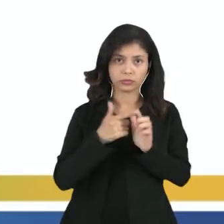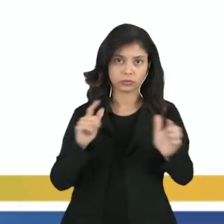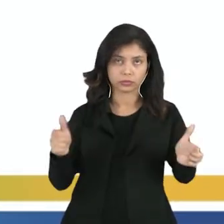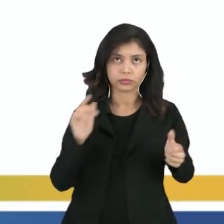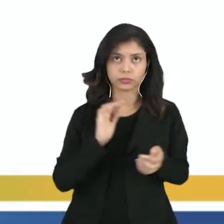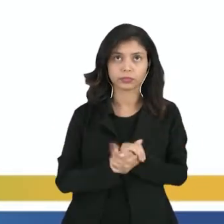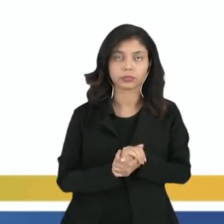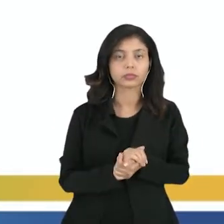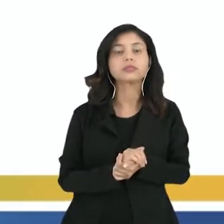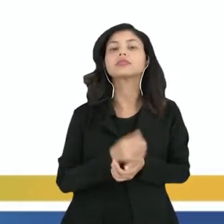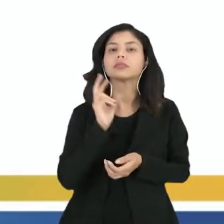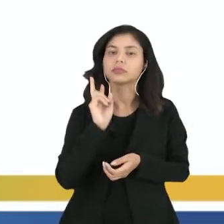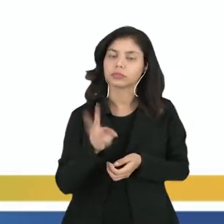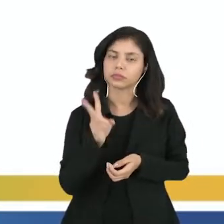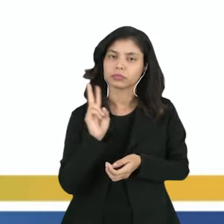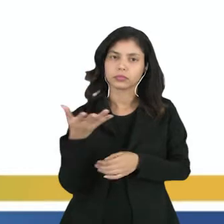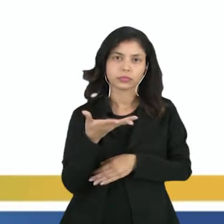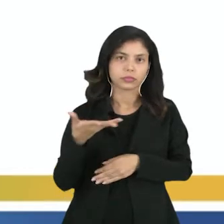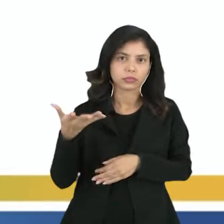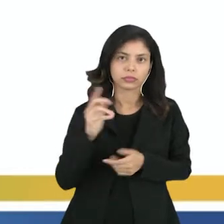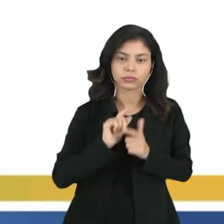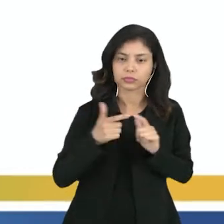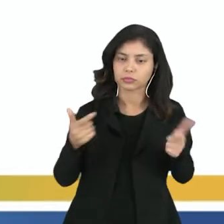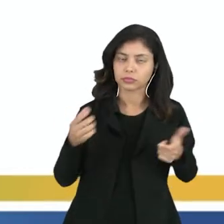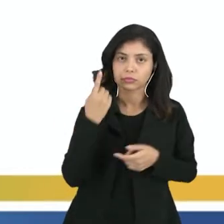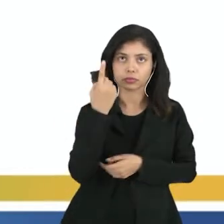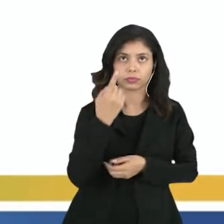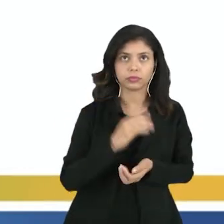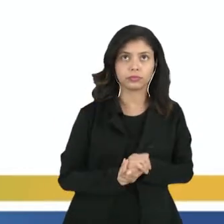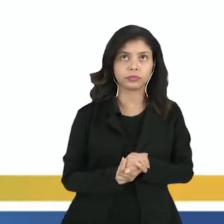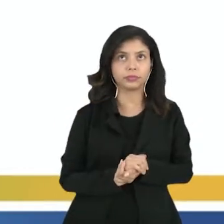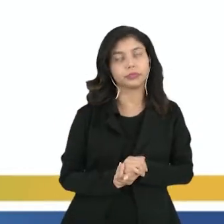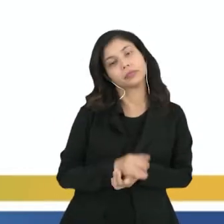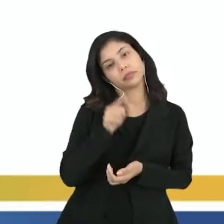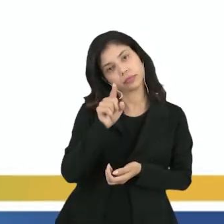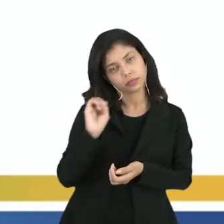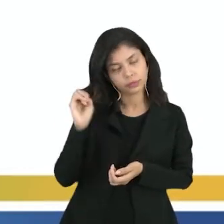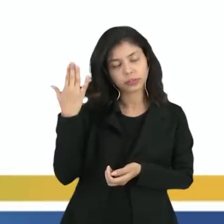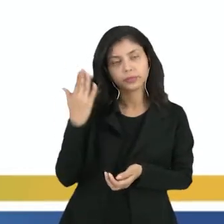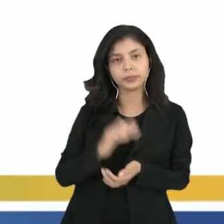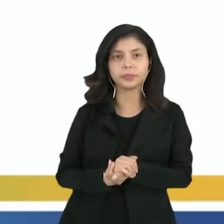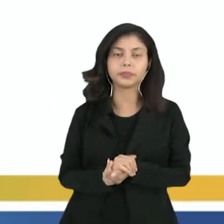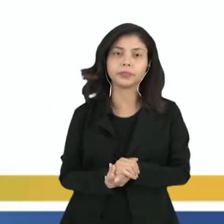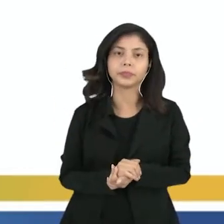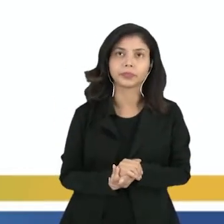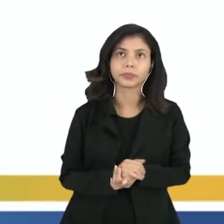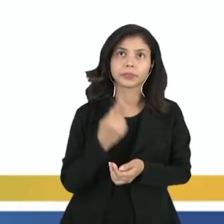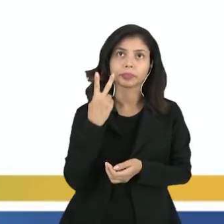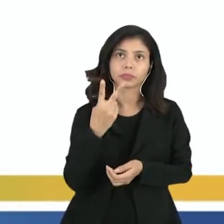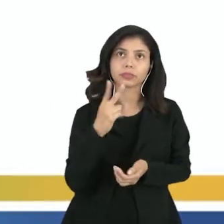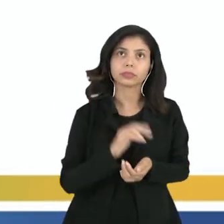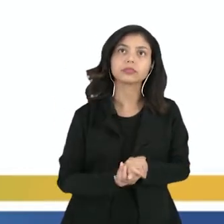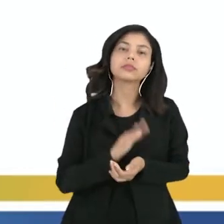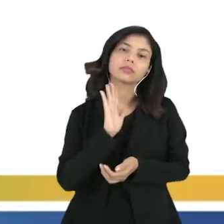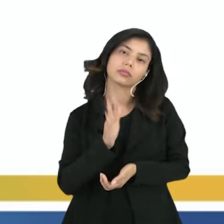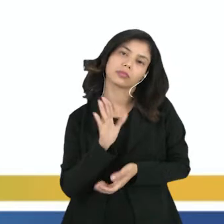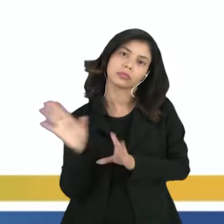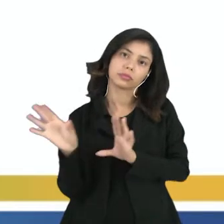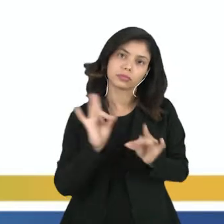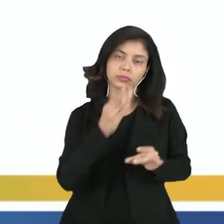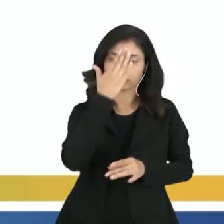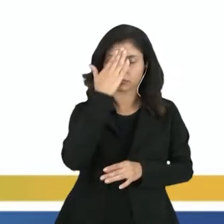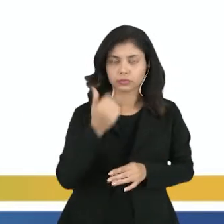crescente. E sempre quando a base for maior do que 1, e esse é o caso, né, a base é igual a 2, já de